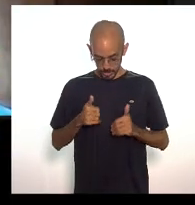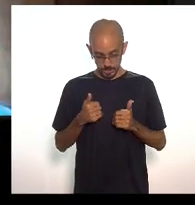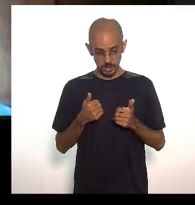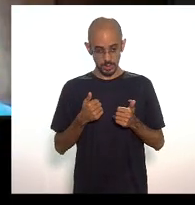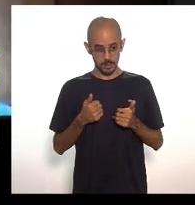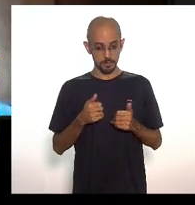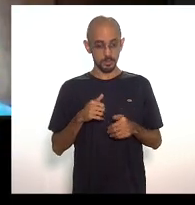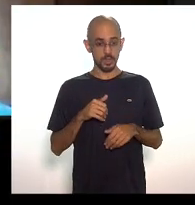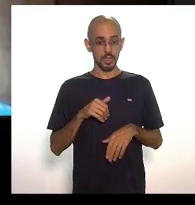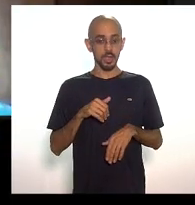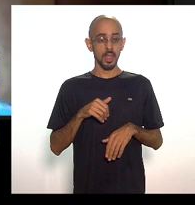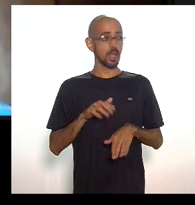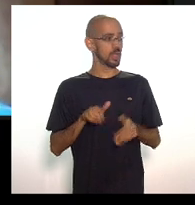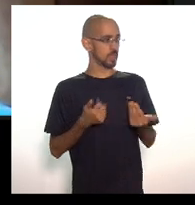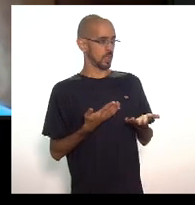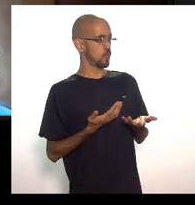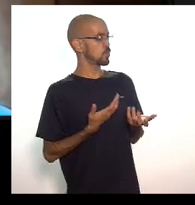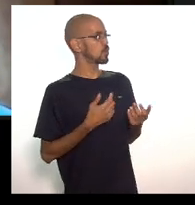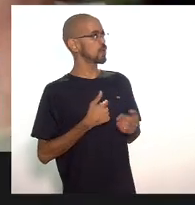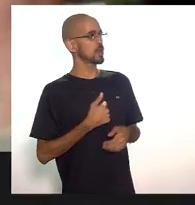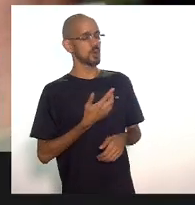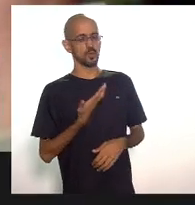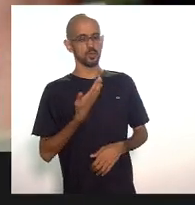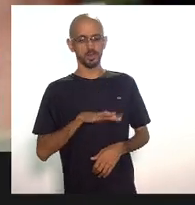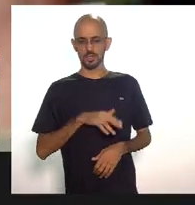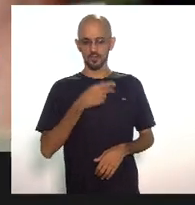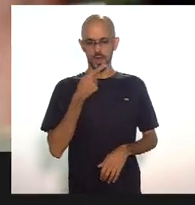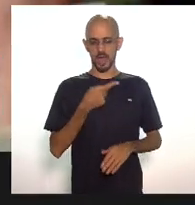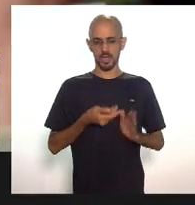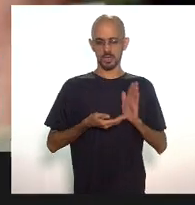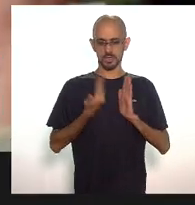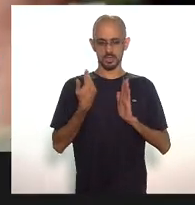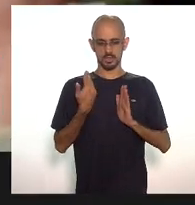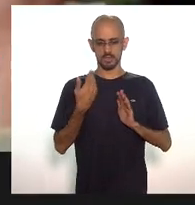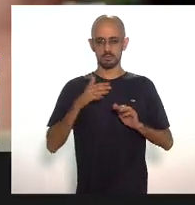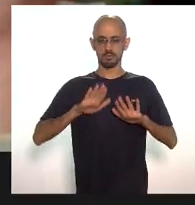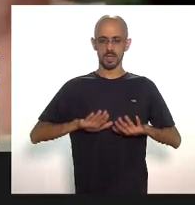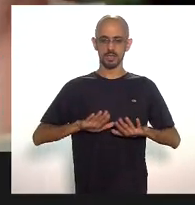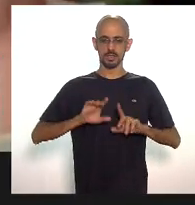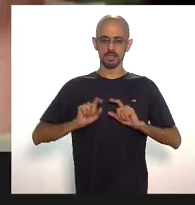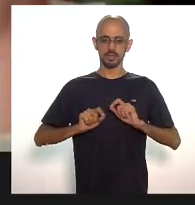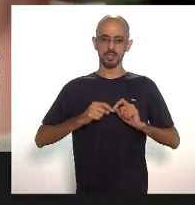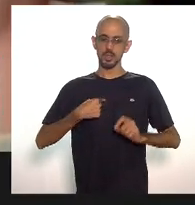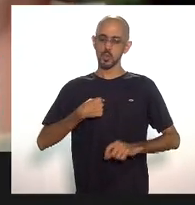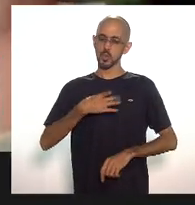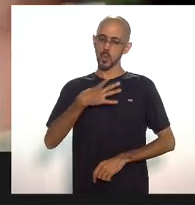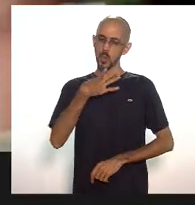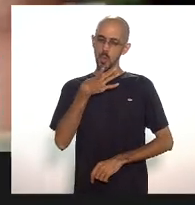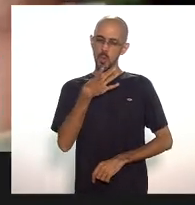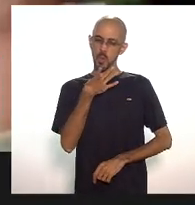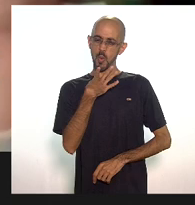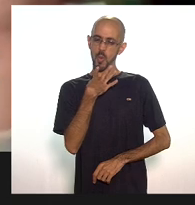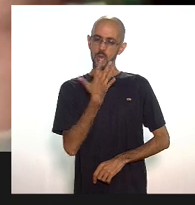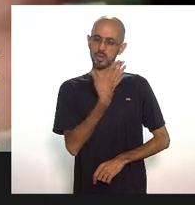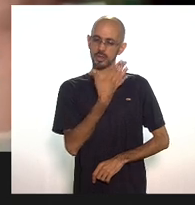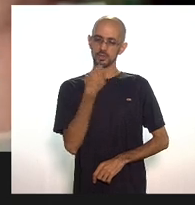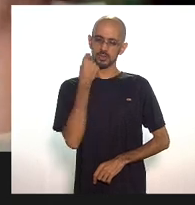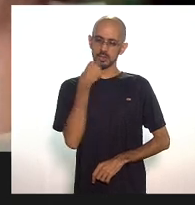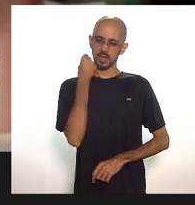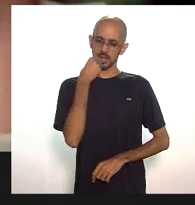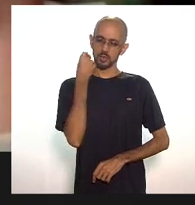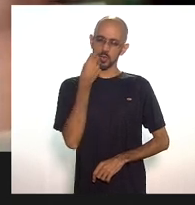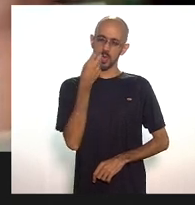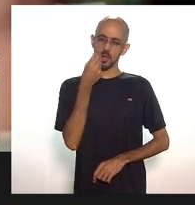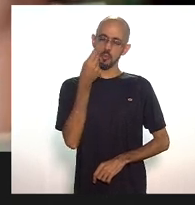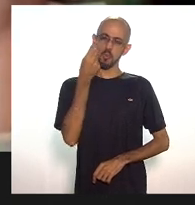né, eu não quis me manifestar antes. Eu conheço já o senador há muitos